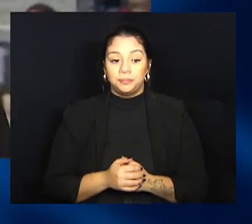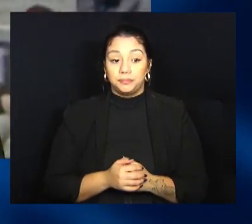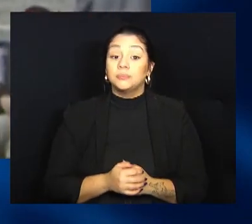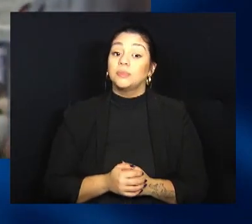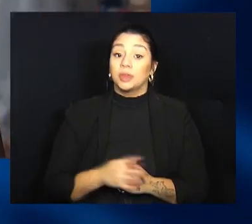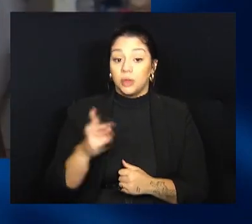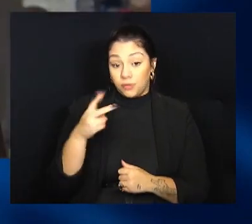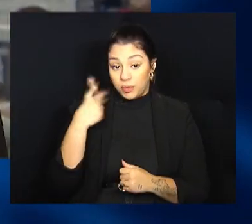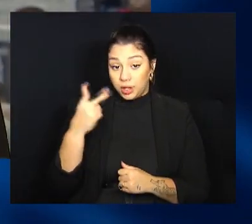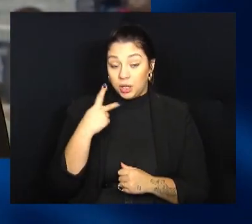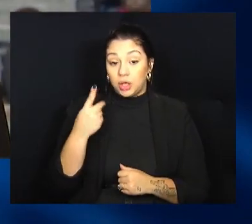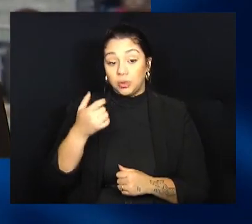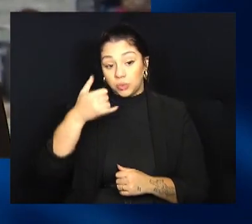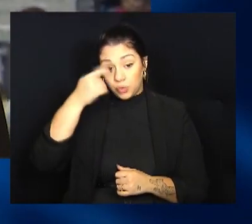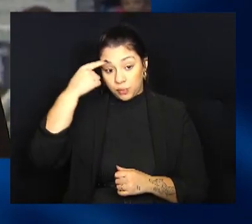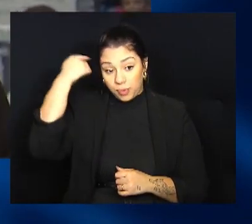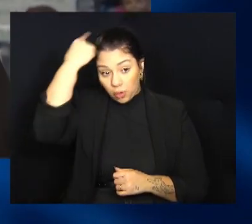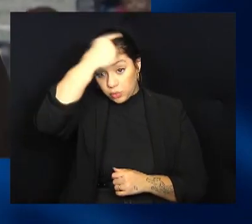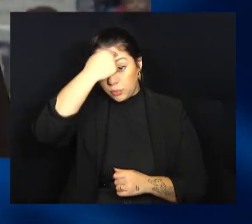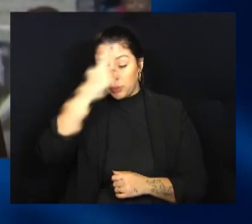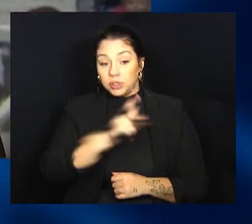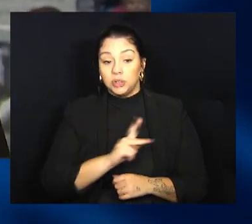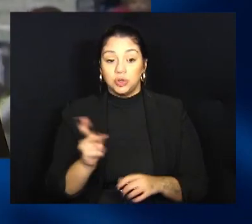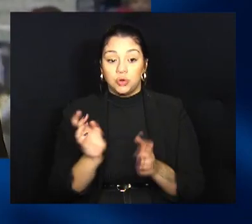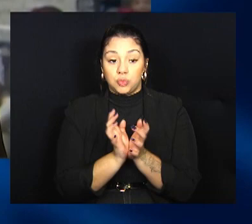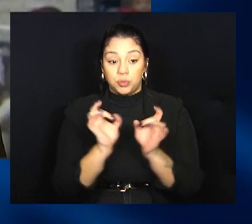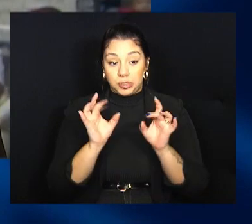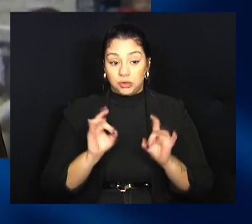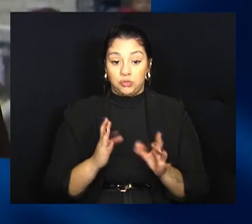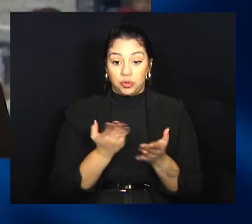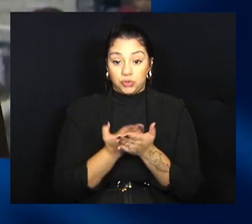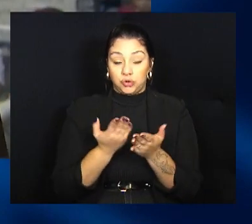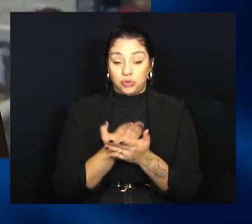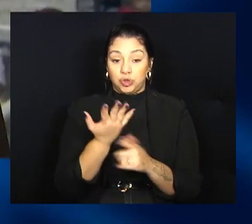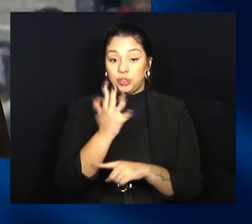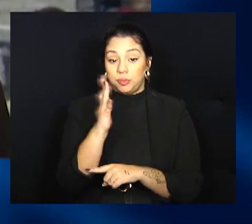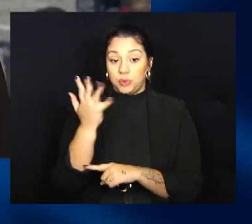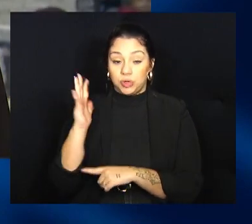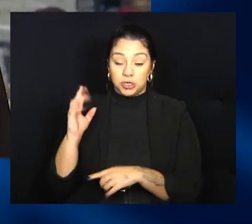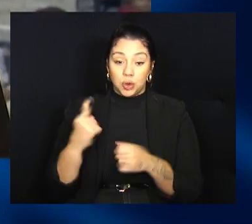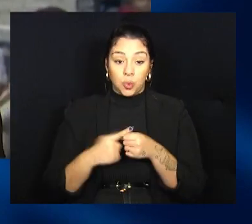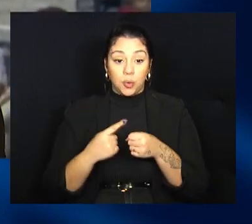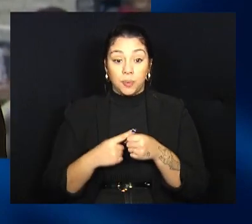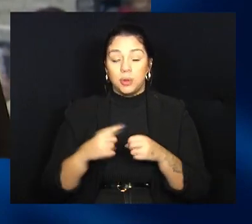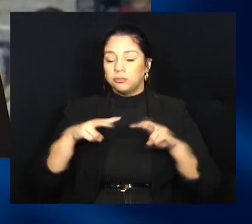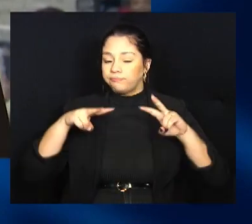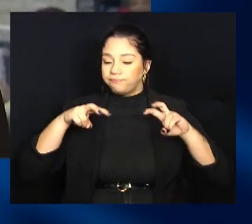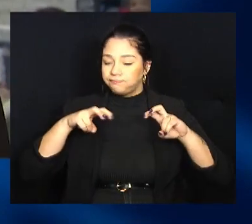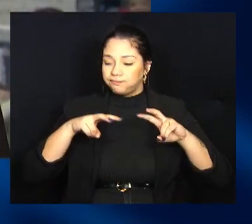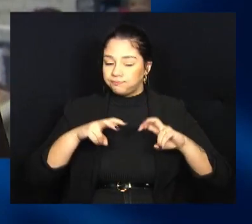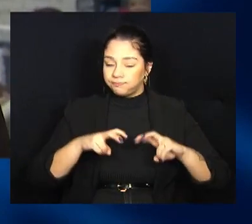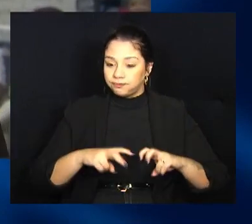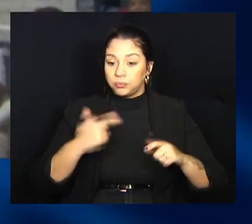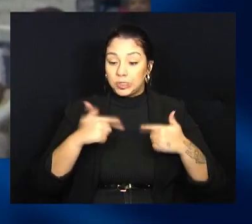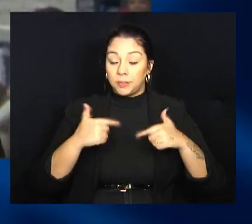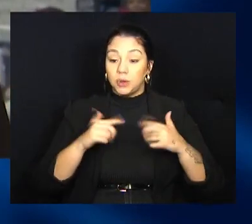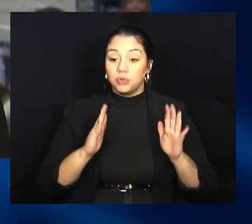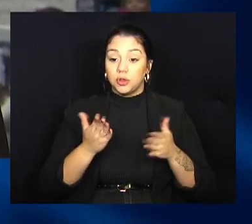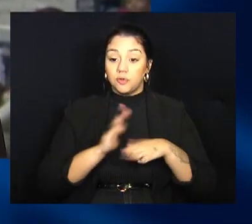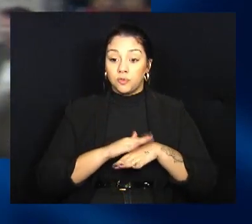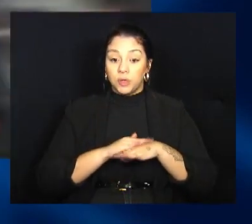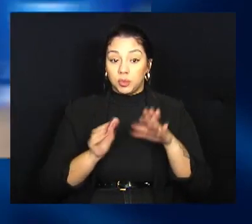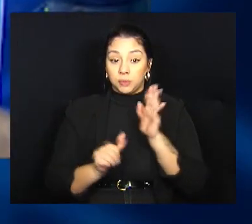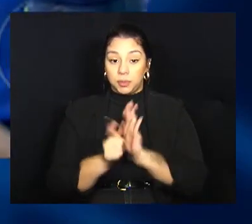Vereador Paulo Gaspar, presidente da Comissão Especial de Estudos da Arborização Urbana, analisa o trabalho realizado no